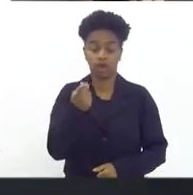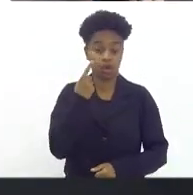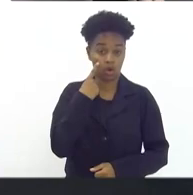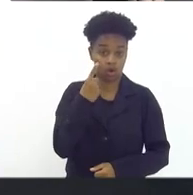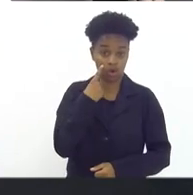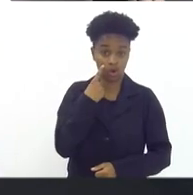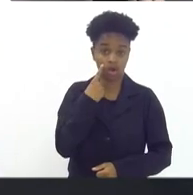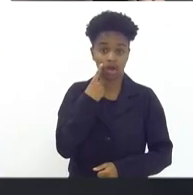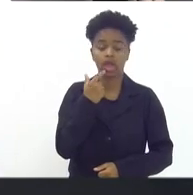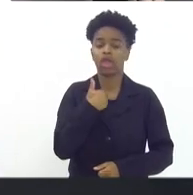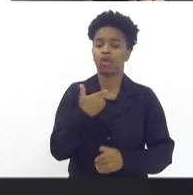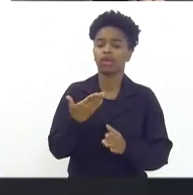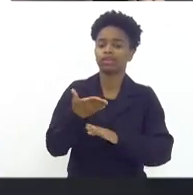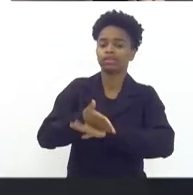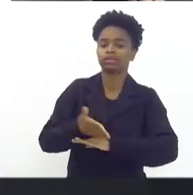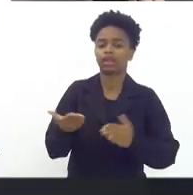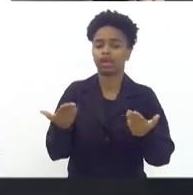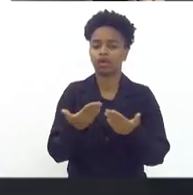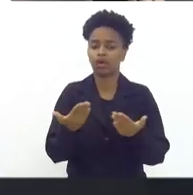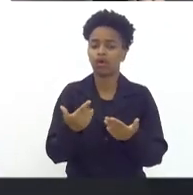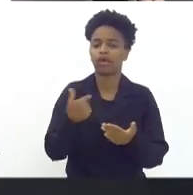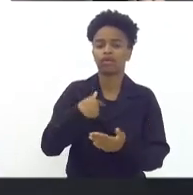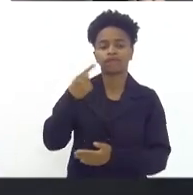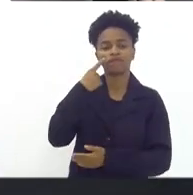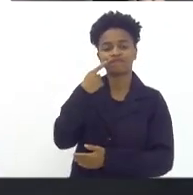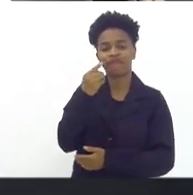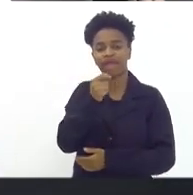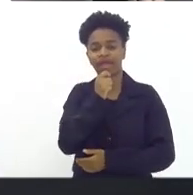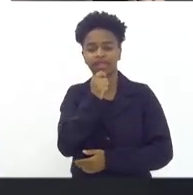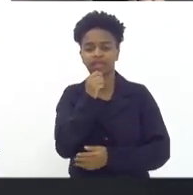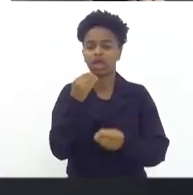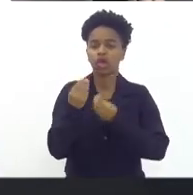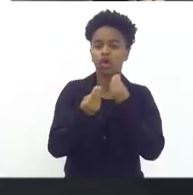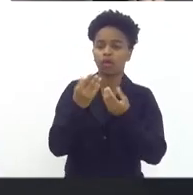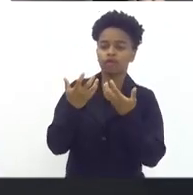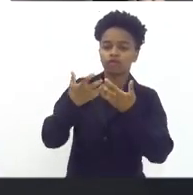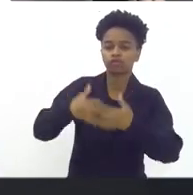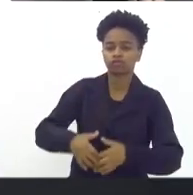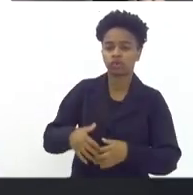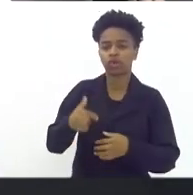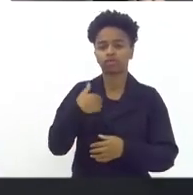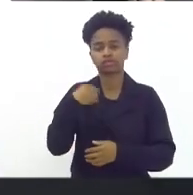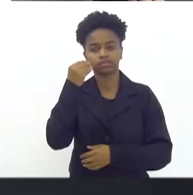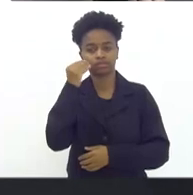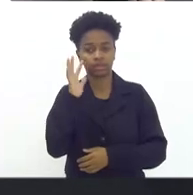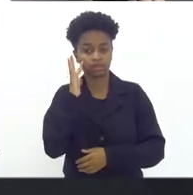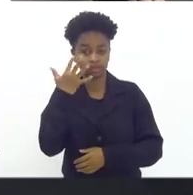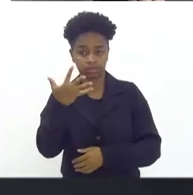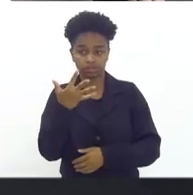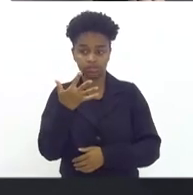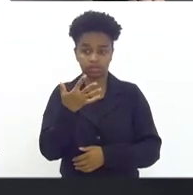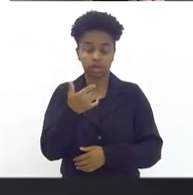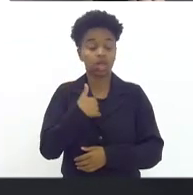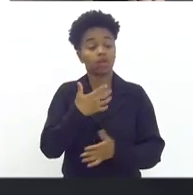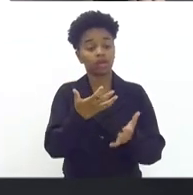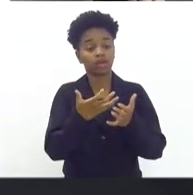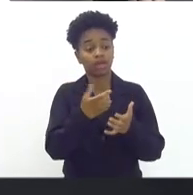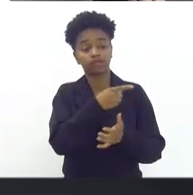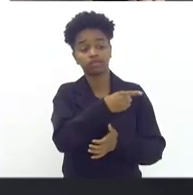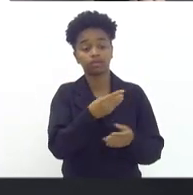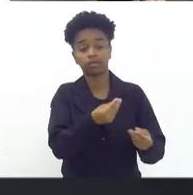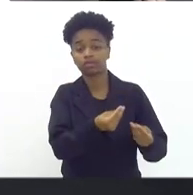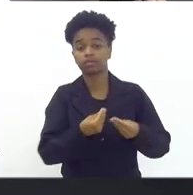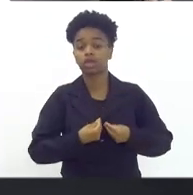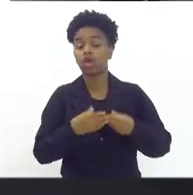ainda entrei agora ainda vou pegar ainda vou ver como é que é a engrenagem funciona como é que resolve Não não eu quero que você me dê essa aí